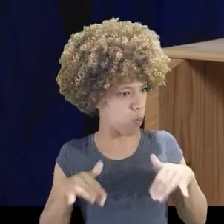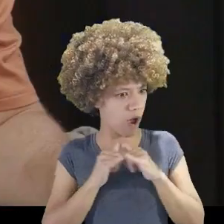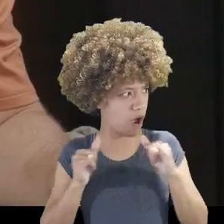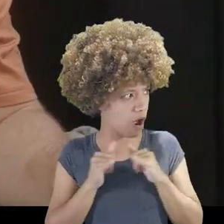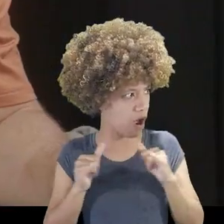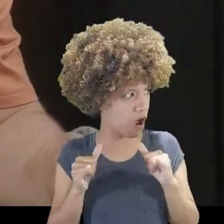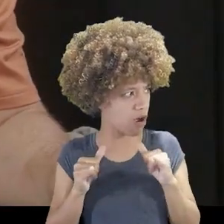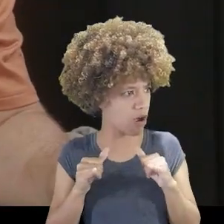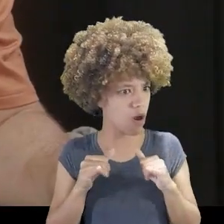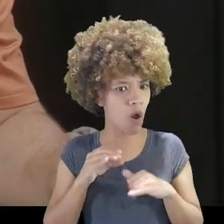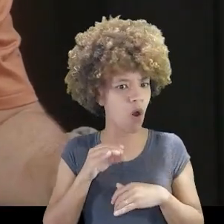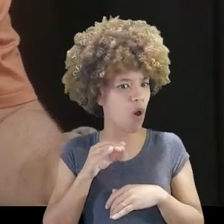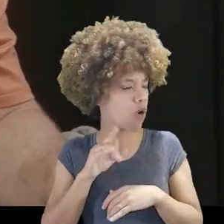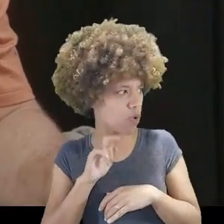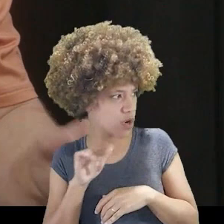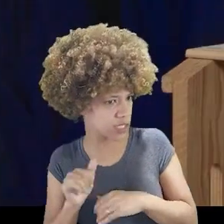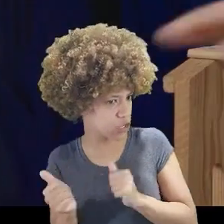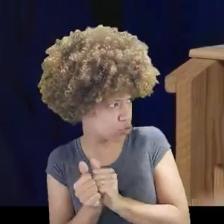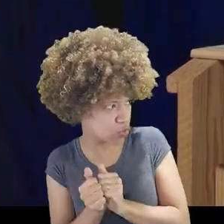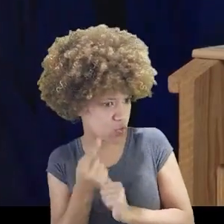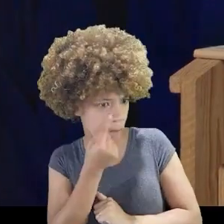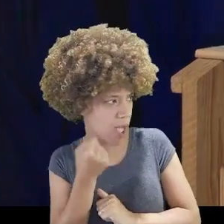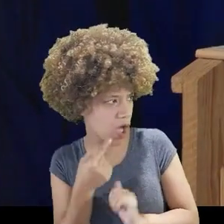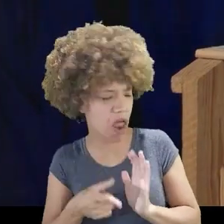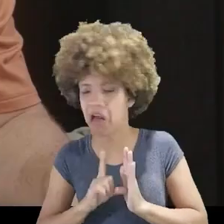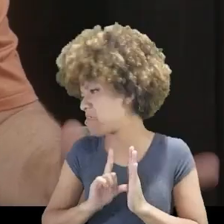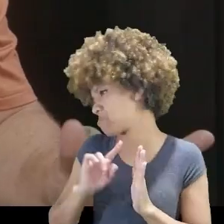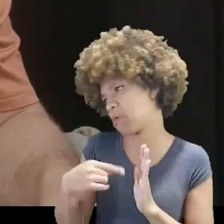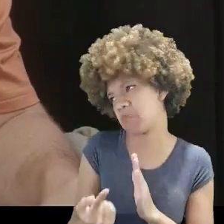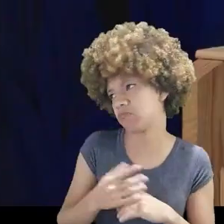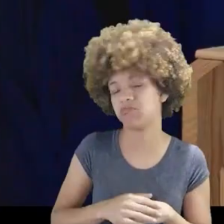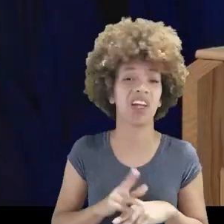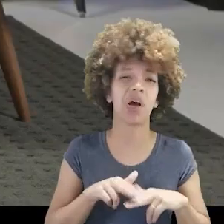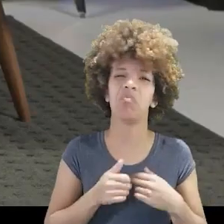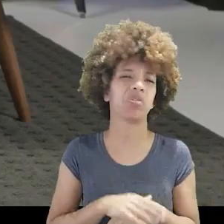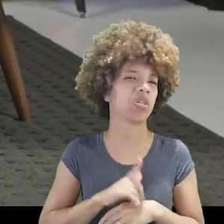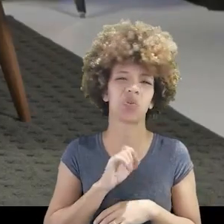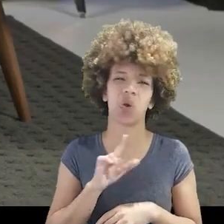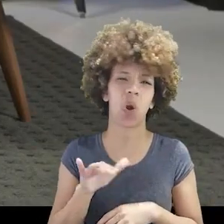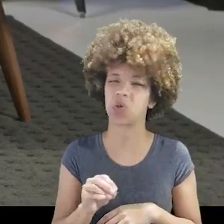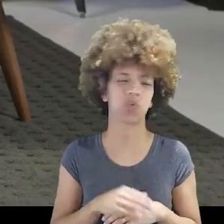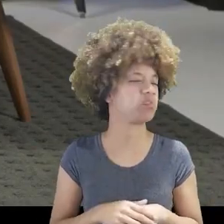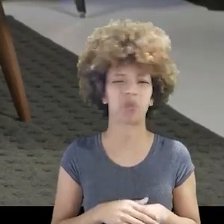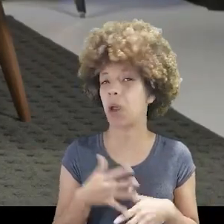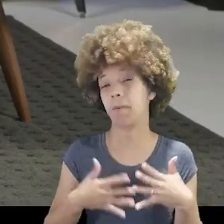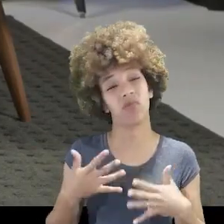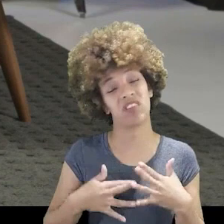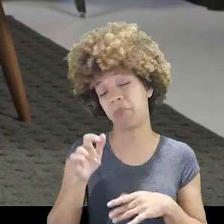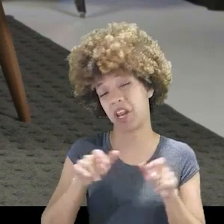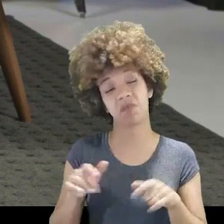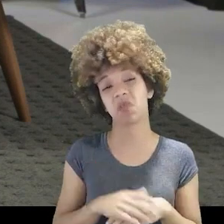acordado tá gente gozar juntos eu gozar meia hora antes mas antes e depois que você pense que eu não gozo entendeu para não